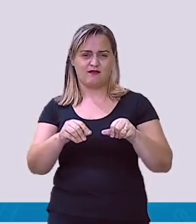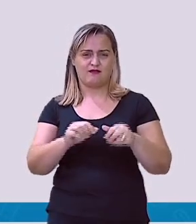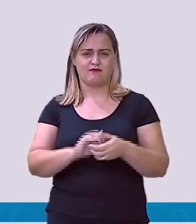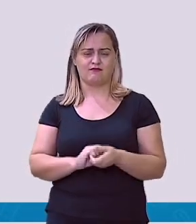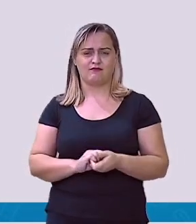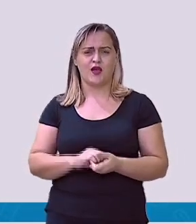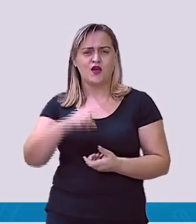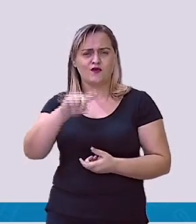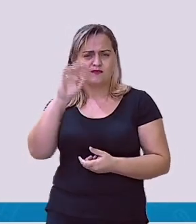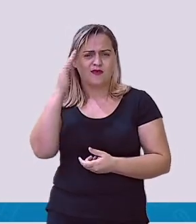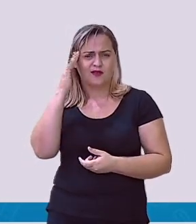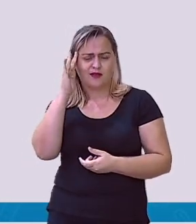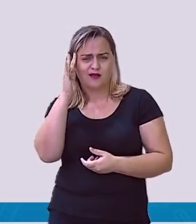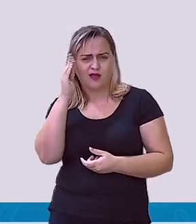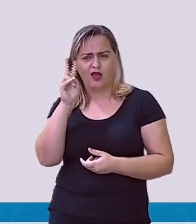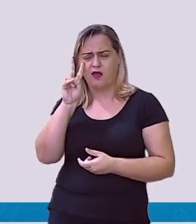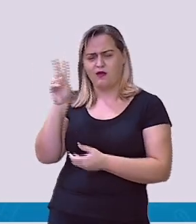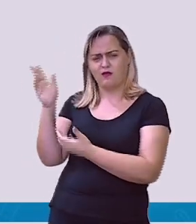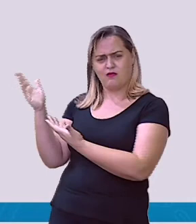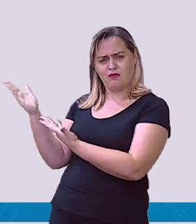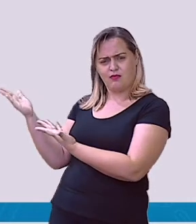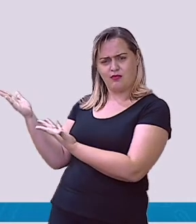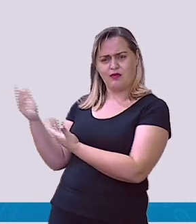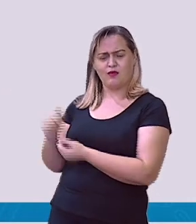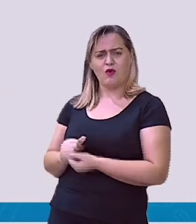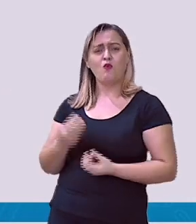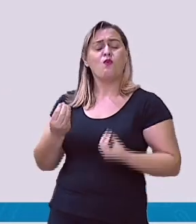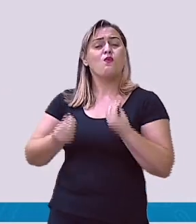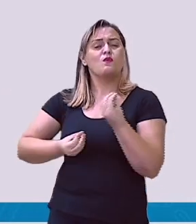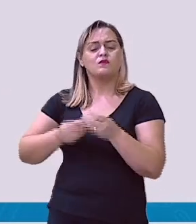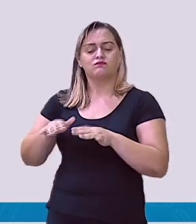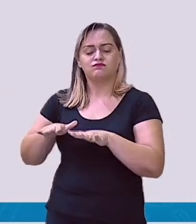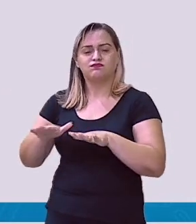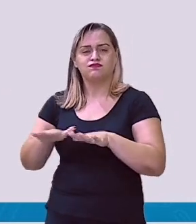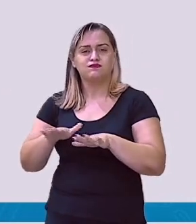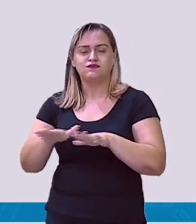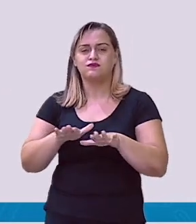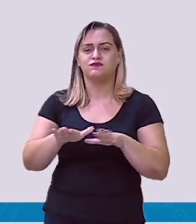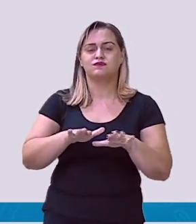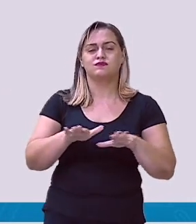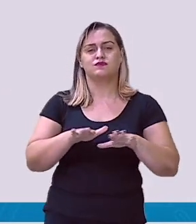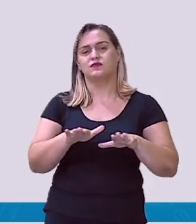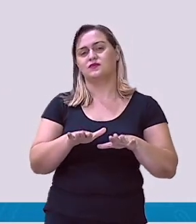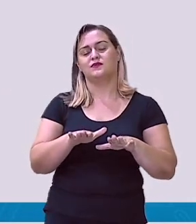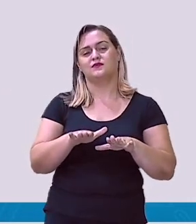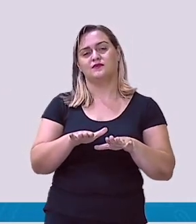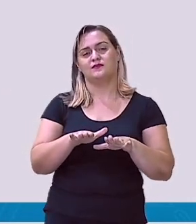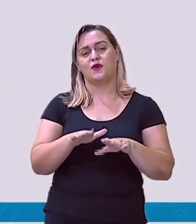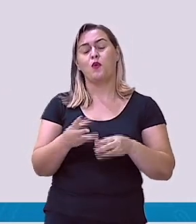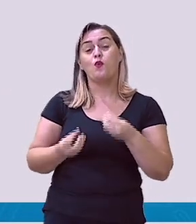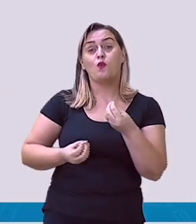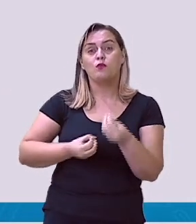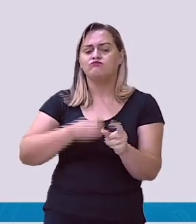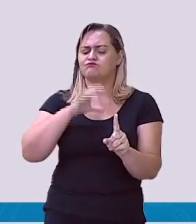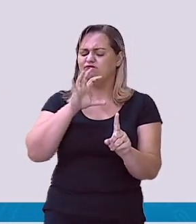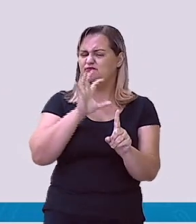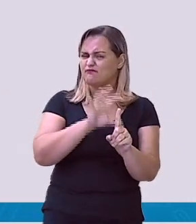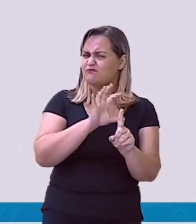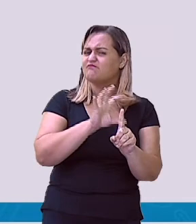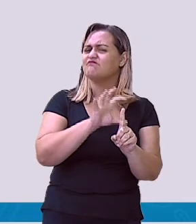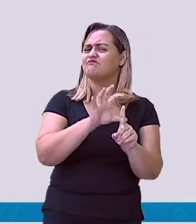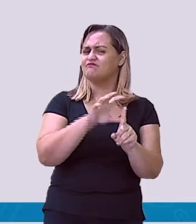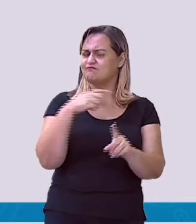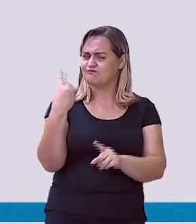possa entender que esse movimento, ele interfere muito no nosso dia a